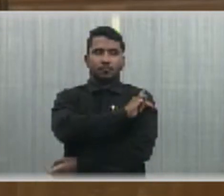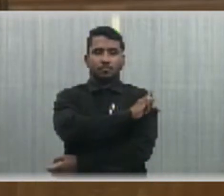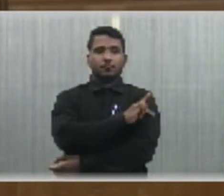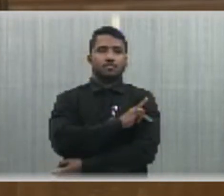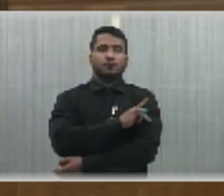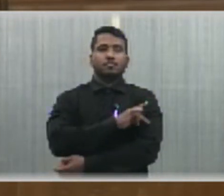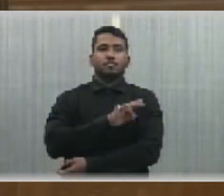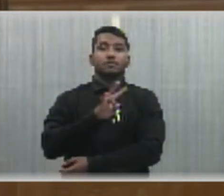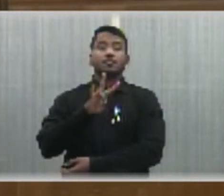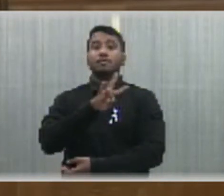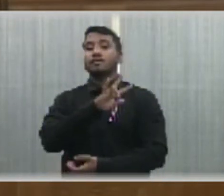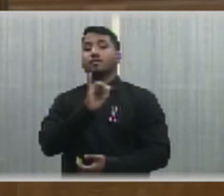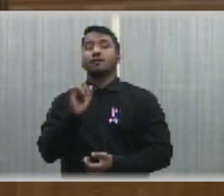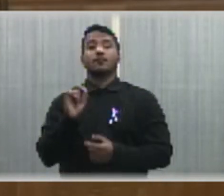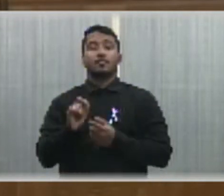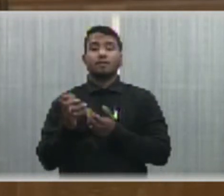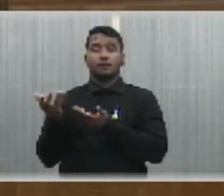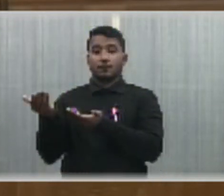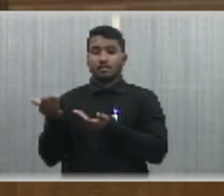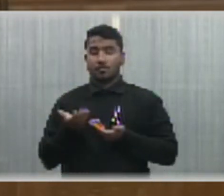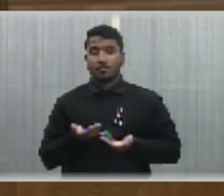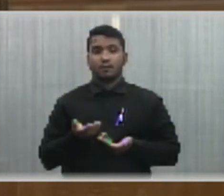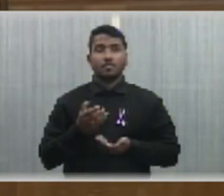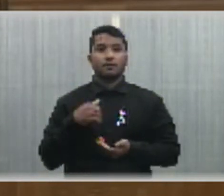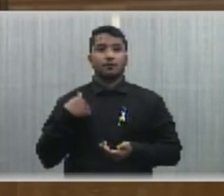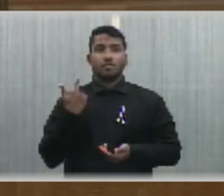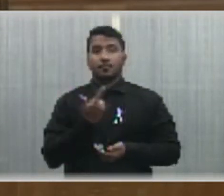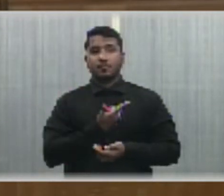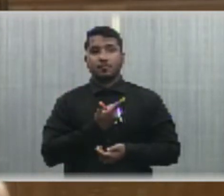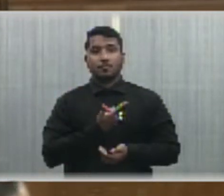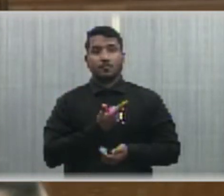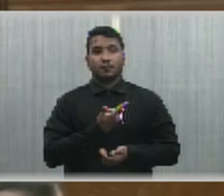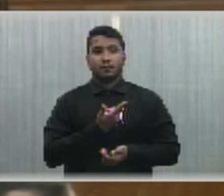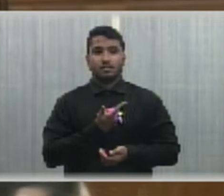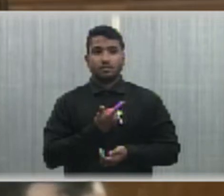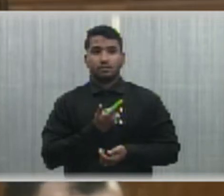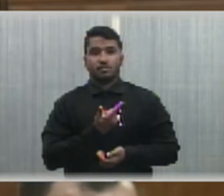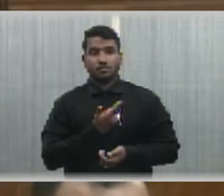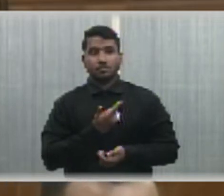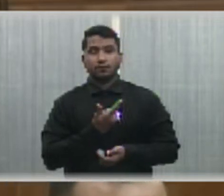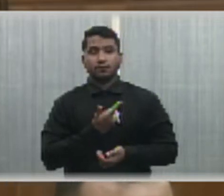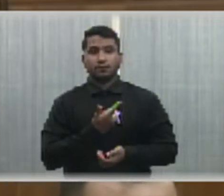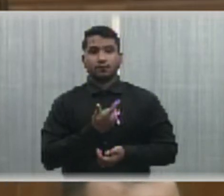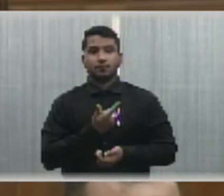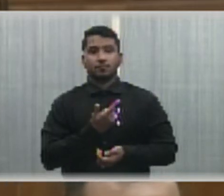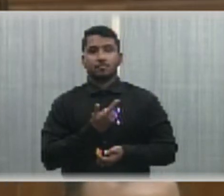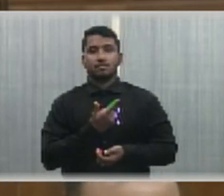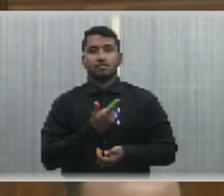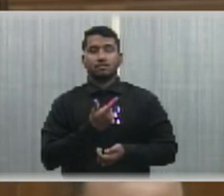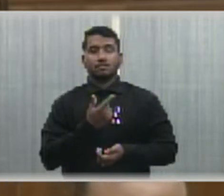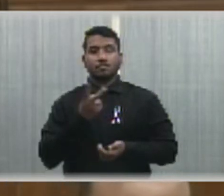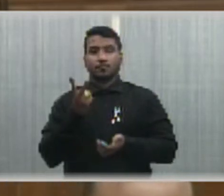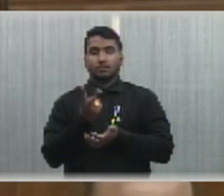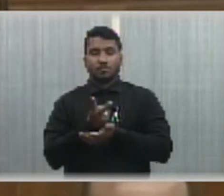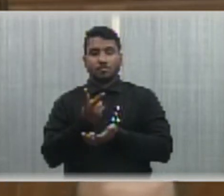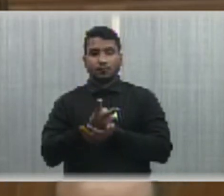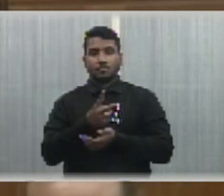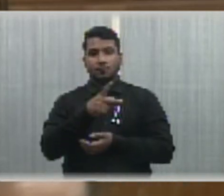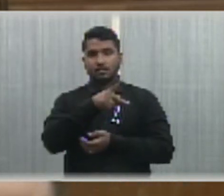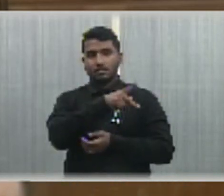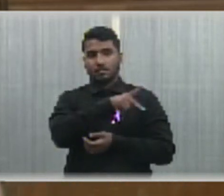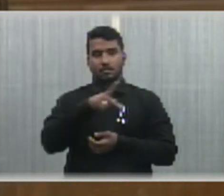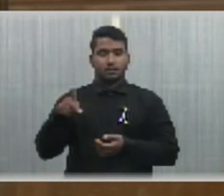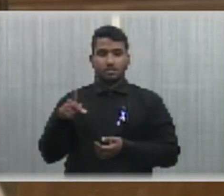irão receber o nosso queridíssimo e sempre presidente